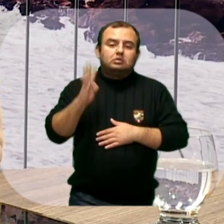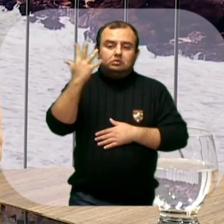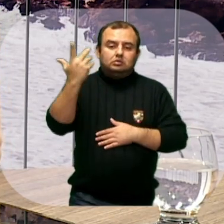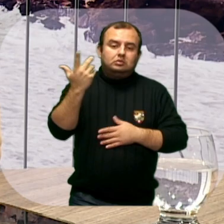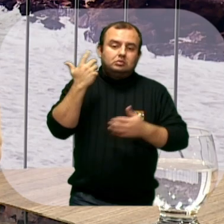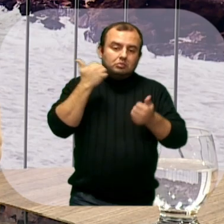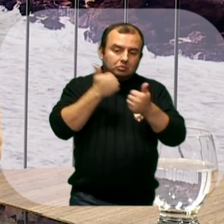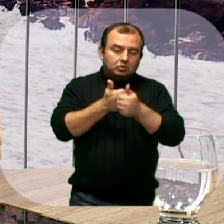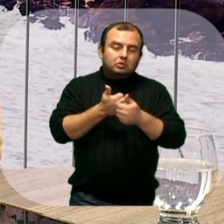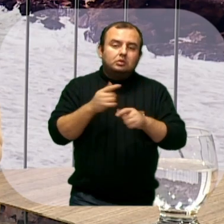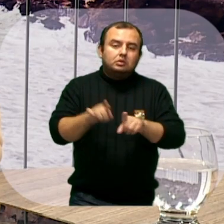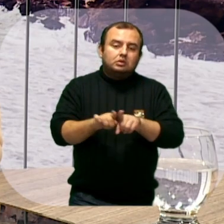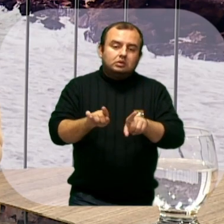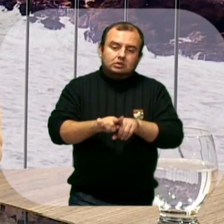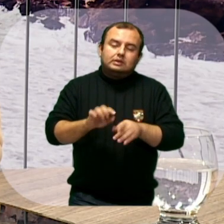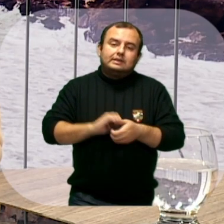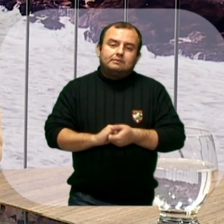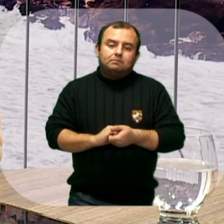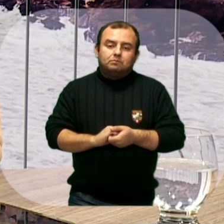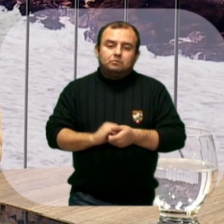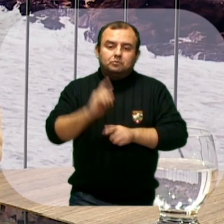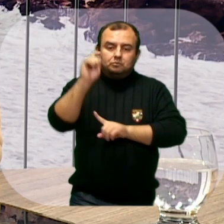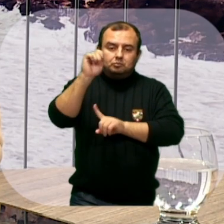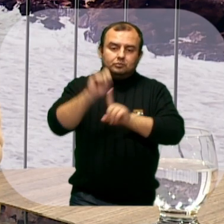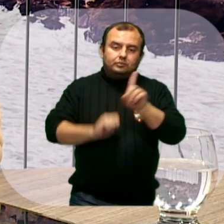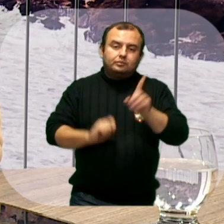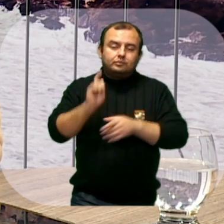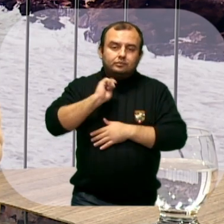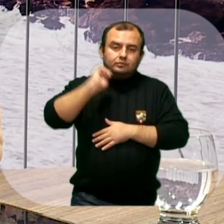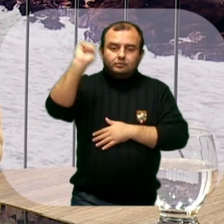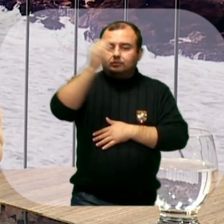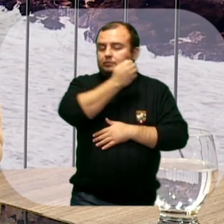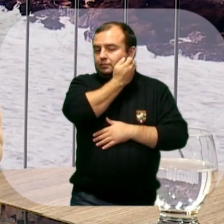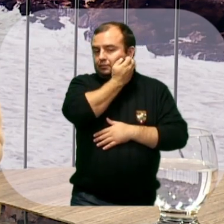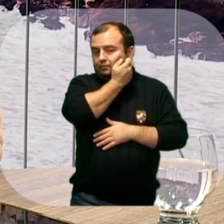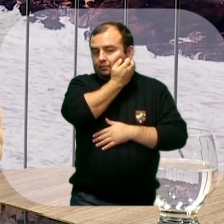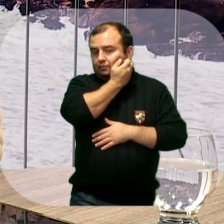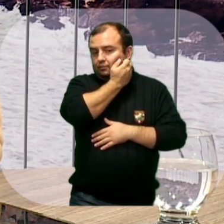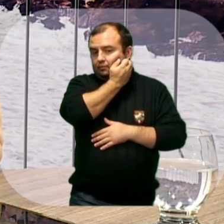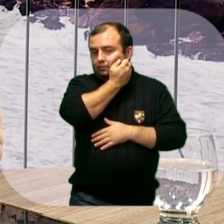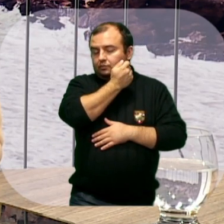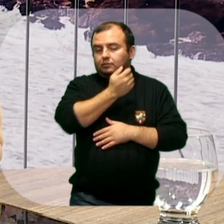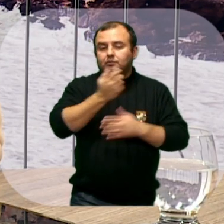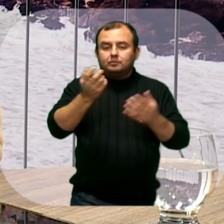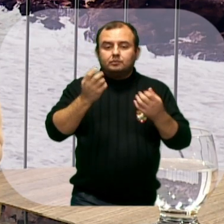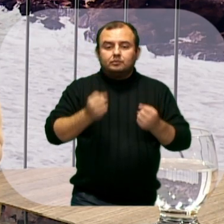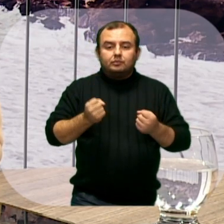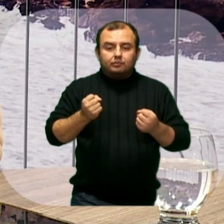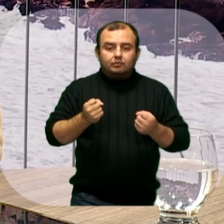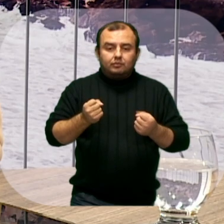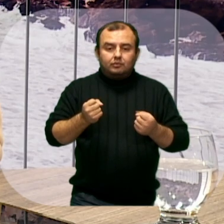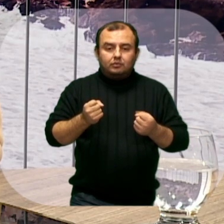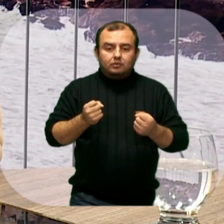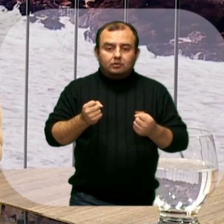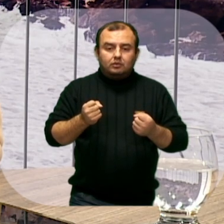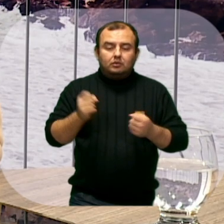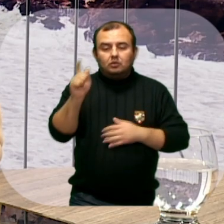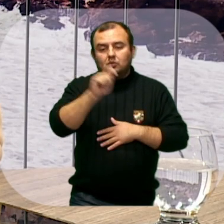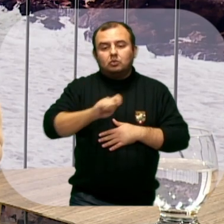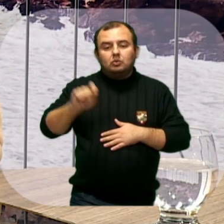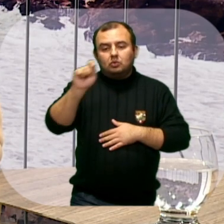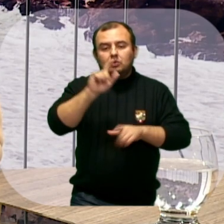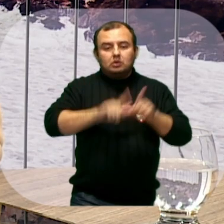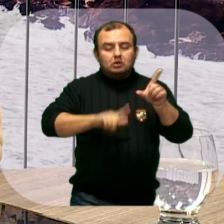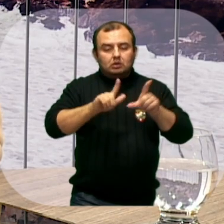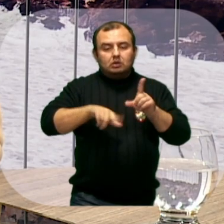para aproximar. No mês de abril, eu tomei posse e assumi uma cadeira na Associação de